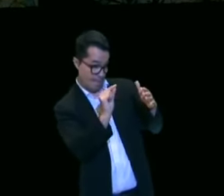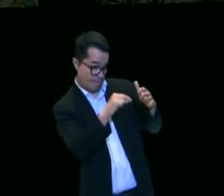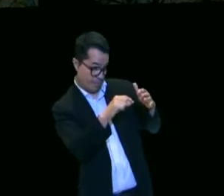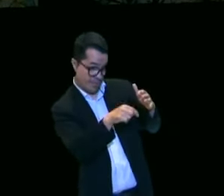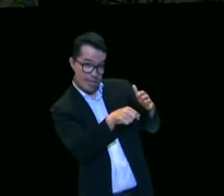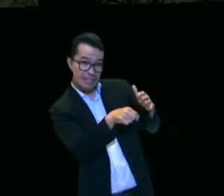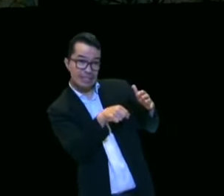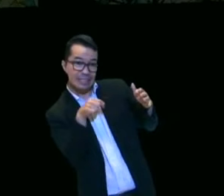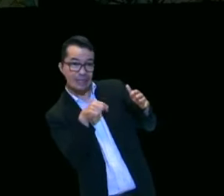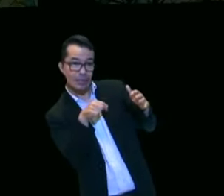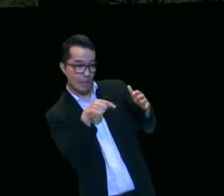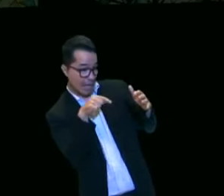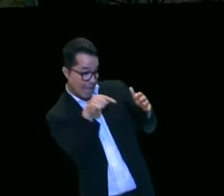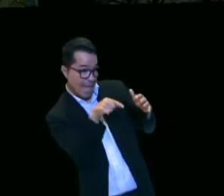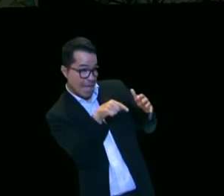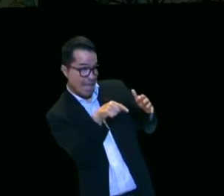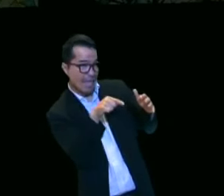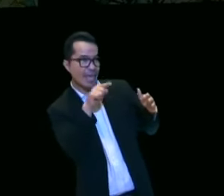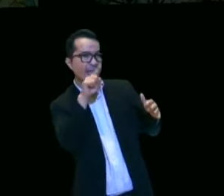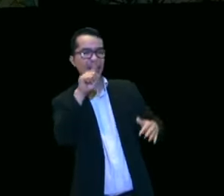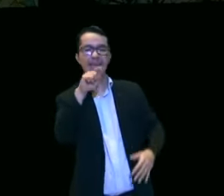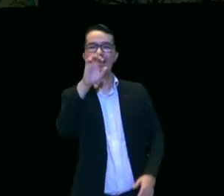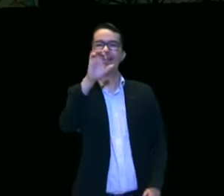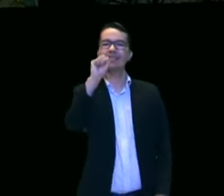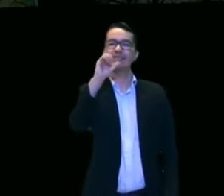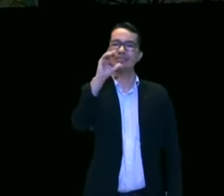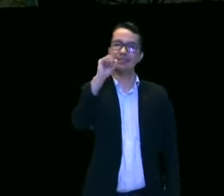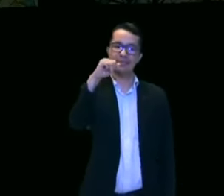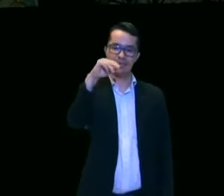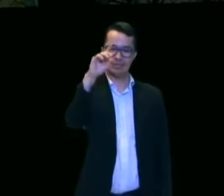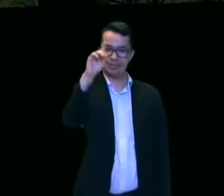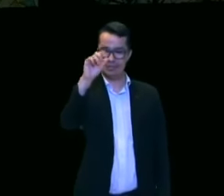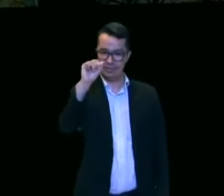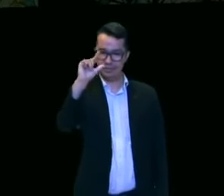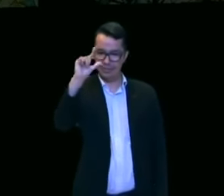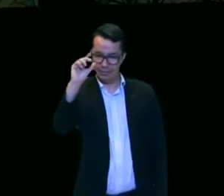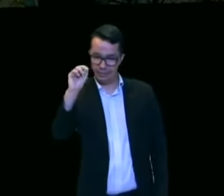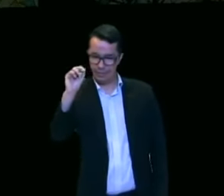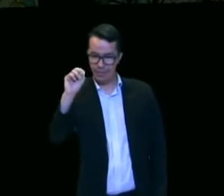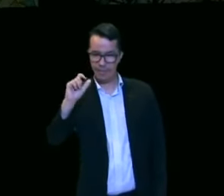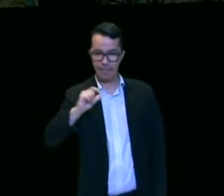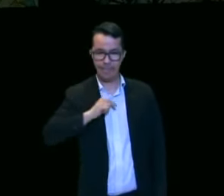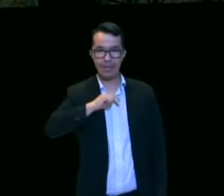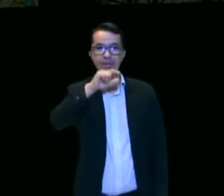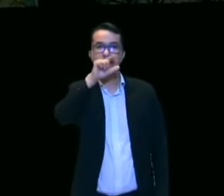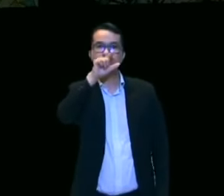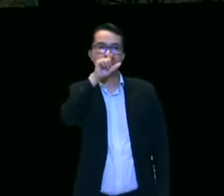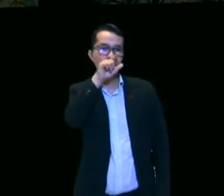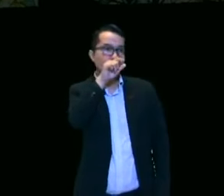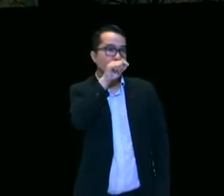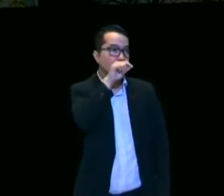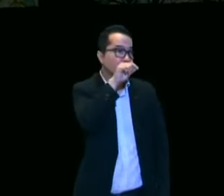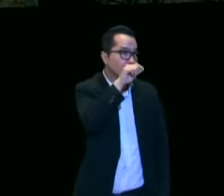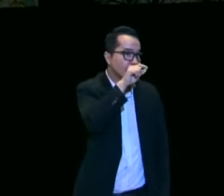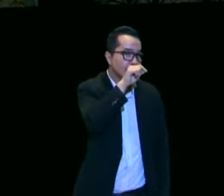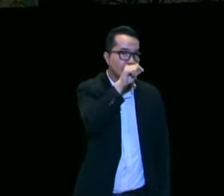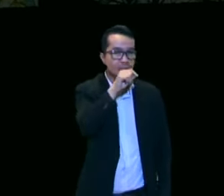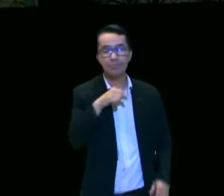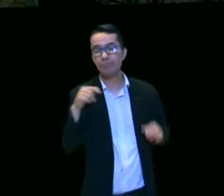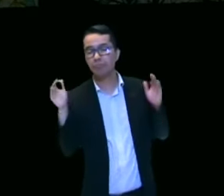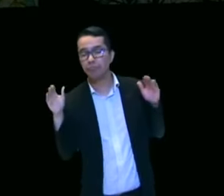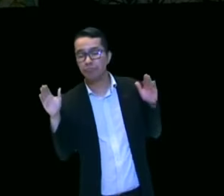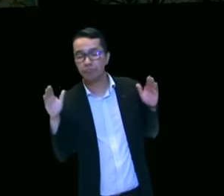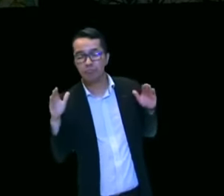gatilho. Quando o passarinho ia lá e comia a isca, ele batia no graveto